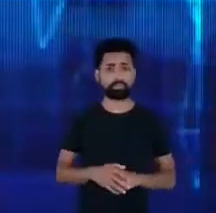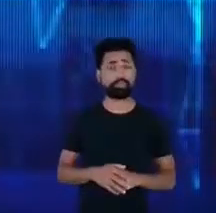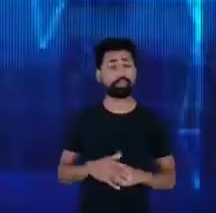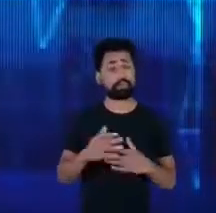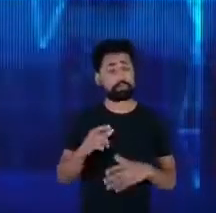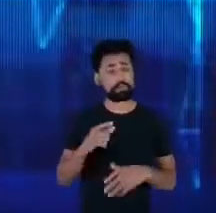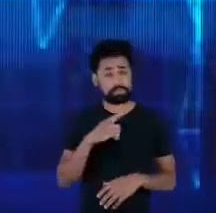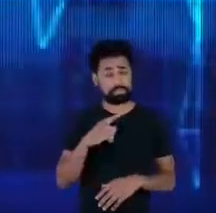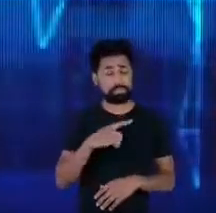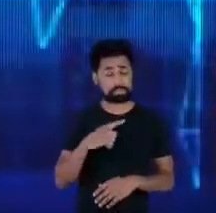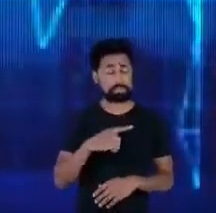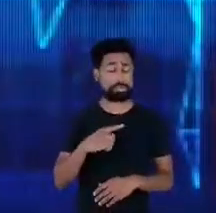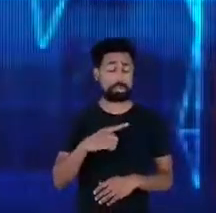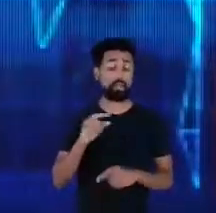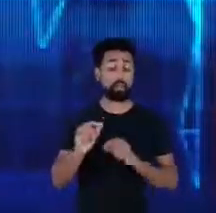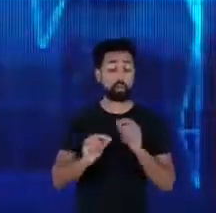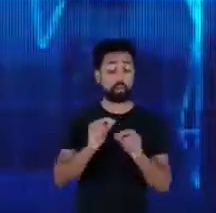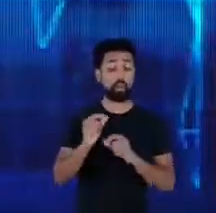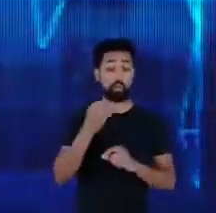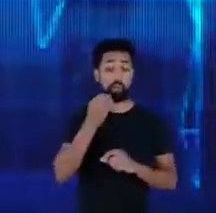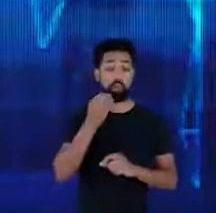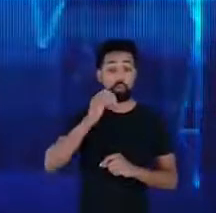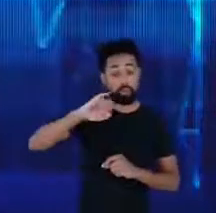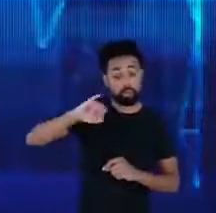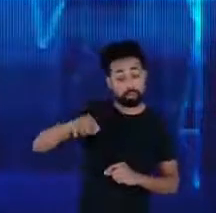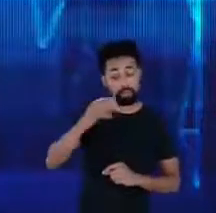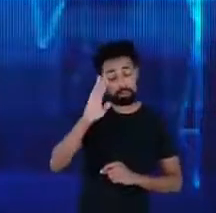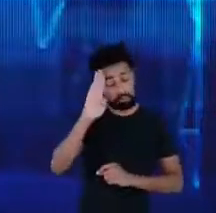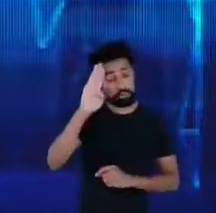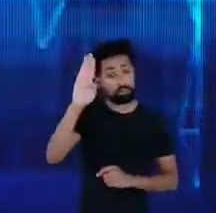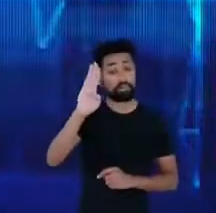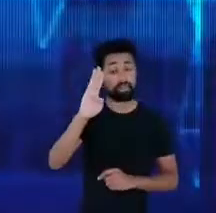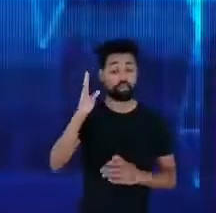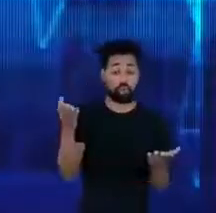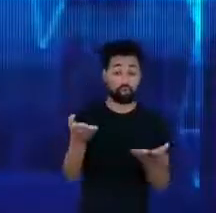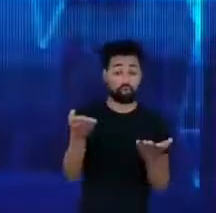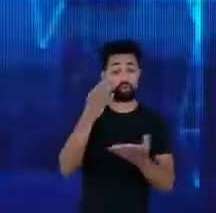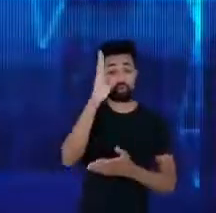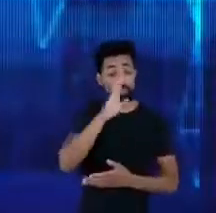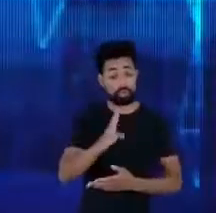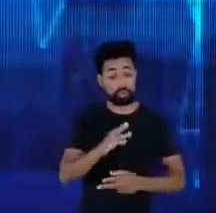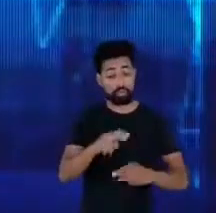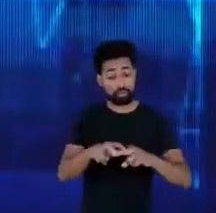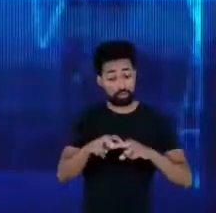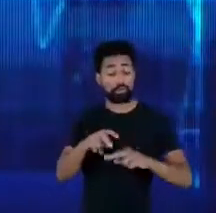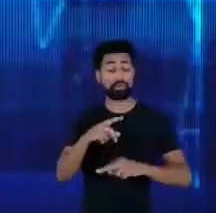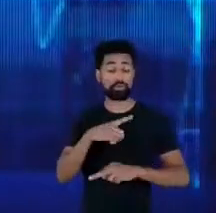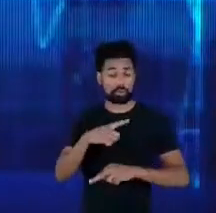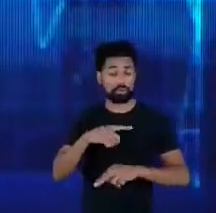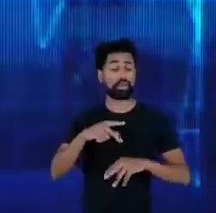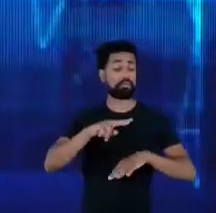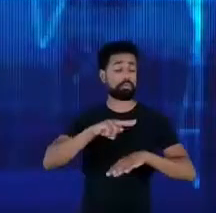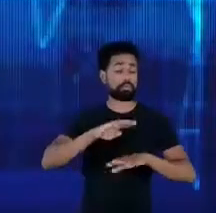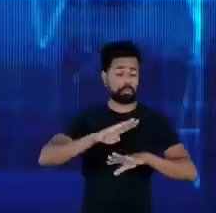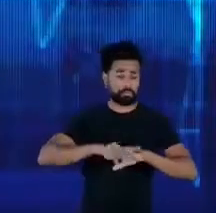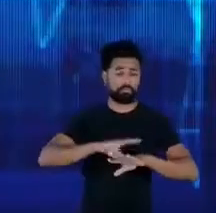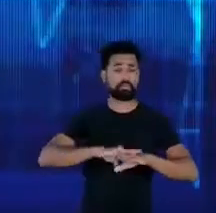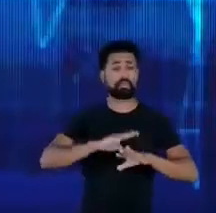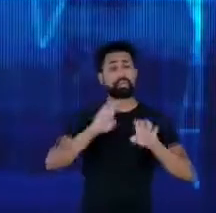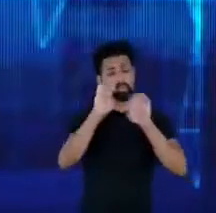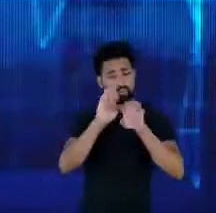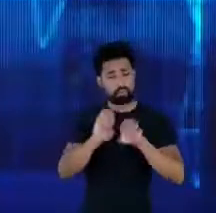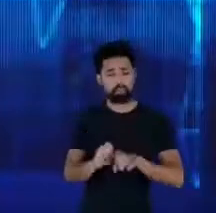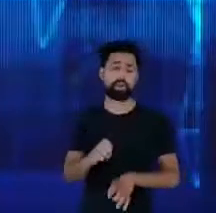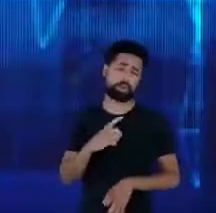uma grande oportunidade, principalmente o Brasil, hoje, falando do Brasil, porque existe infraestrutura já existente, né? A